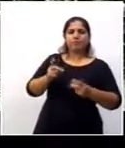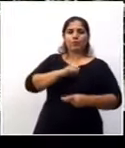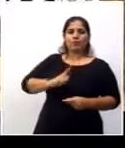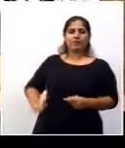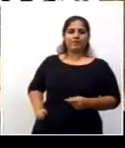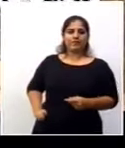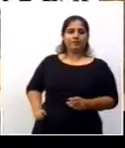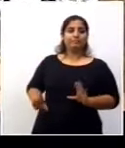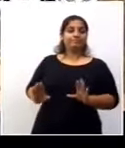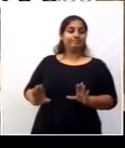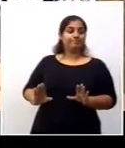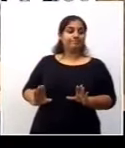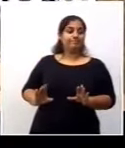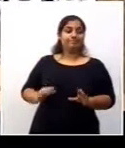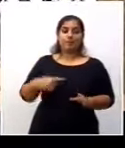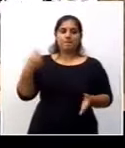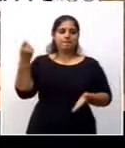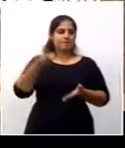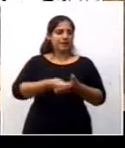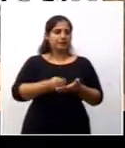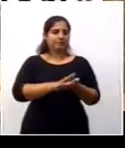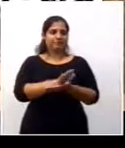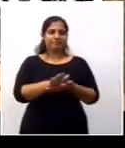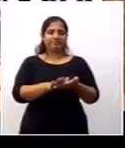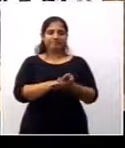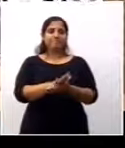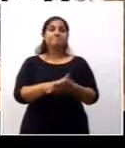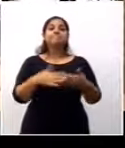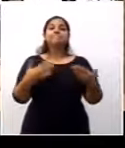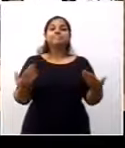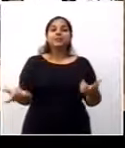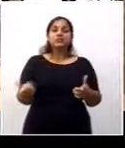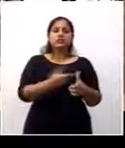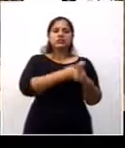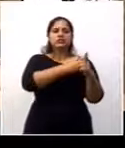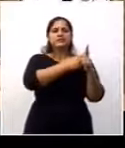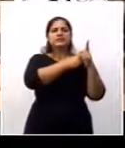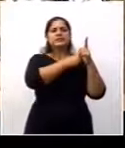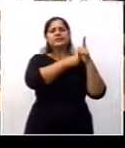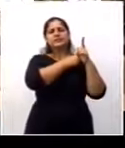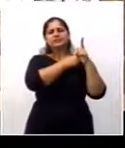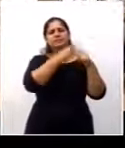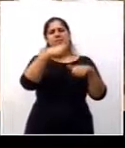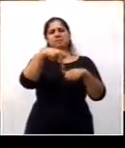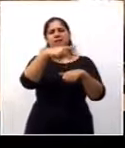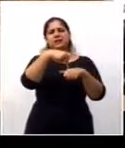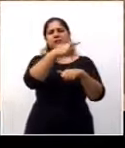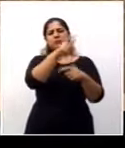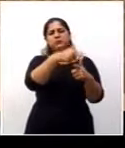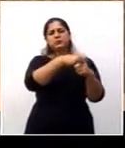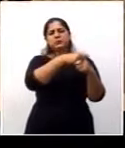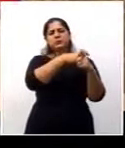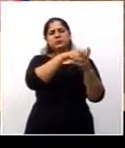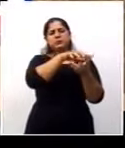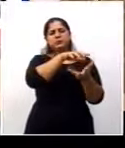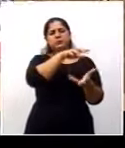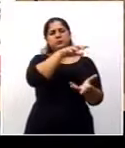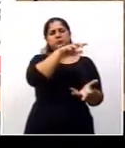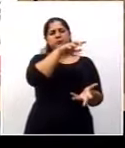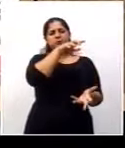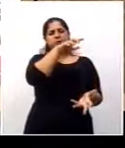governo. Ninguém pagou a conta. E a nossa dívida externa não parou de crescer.